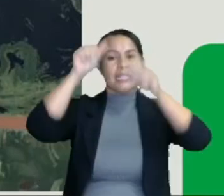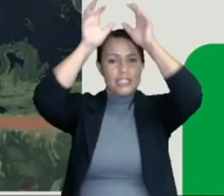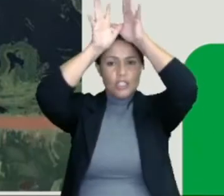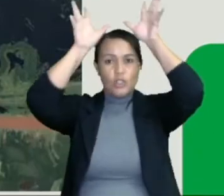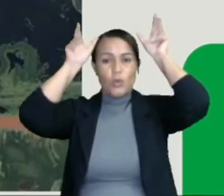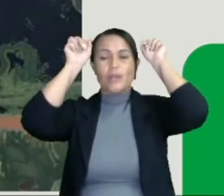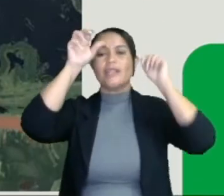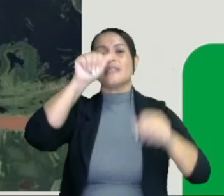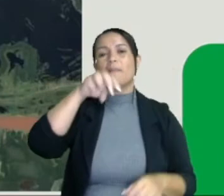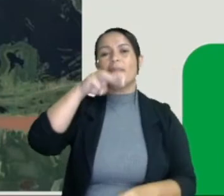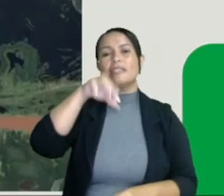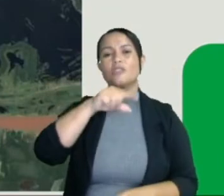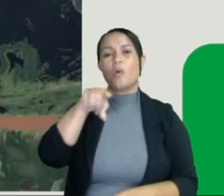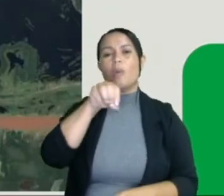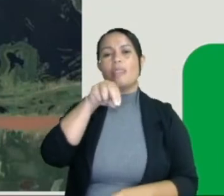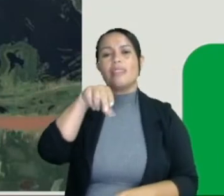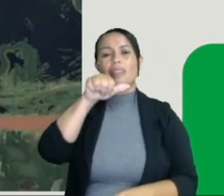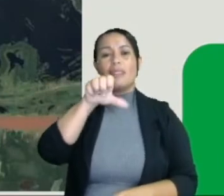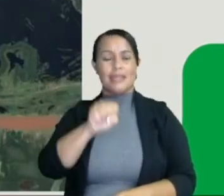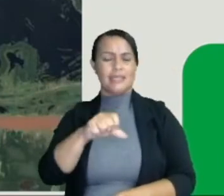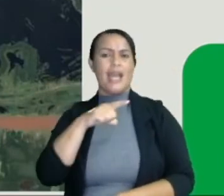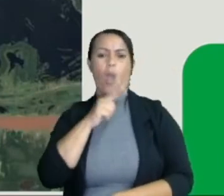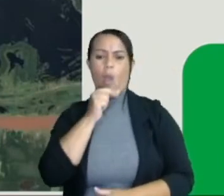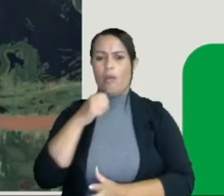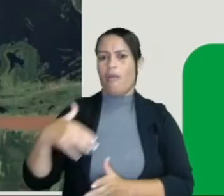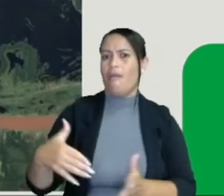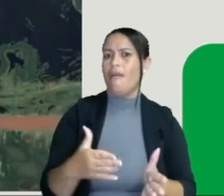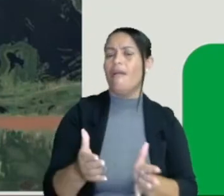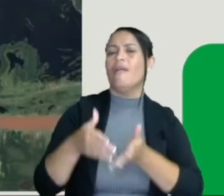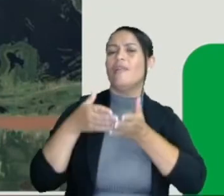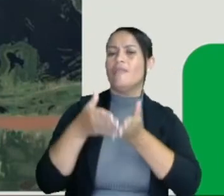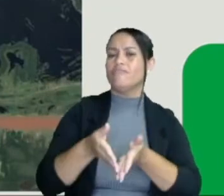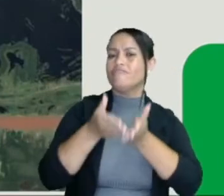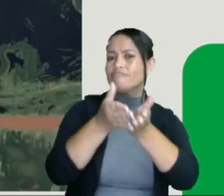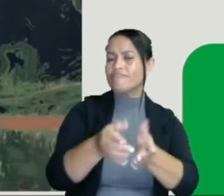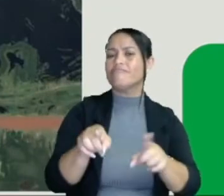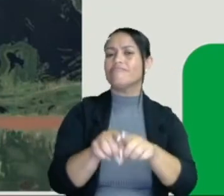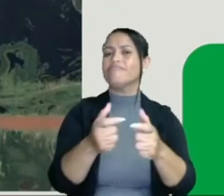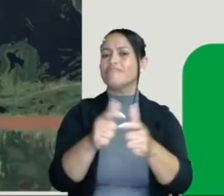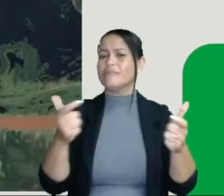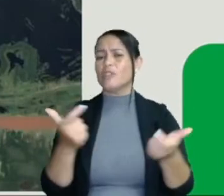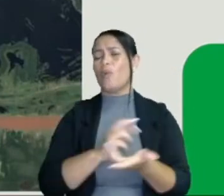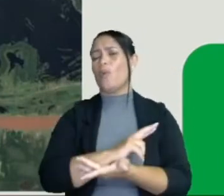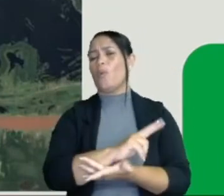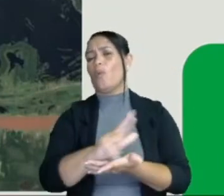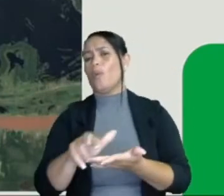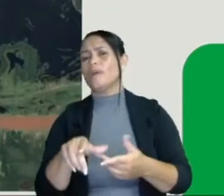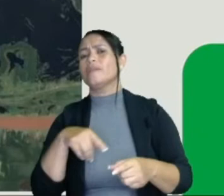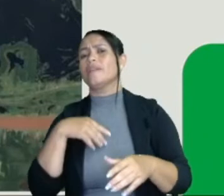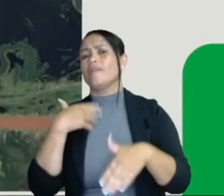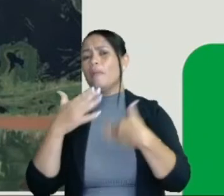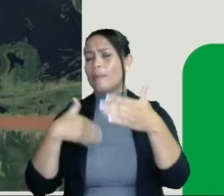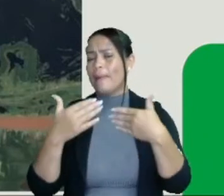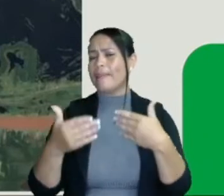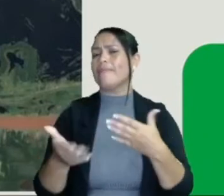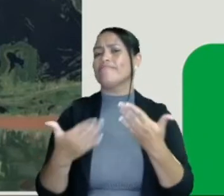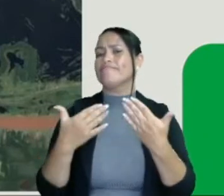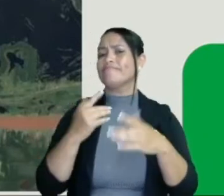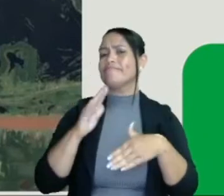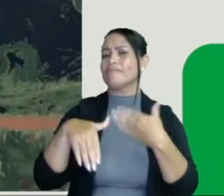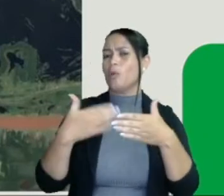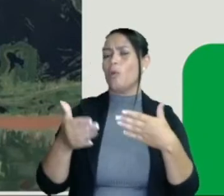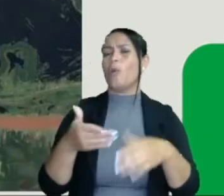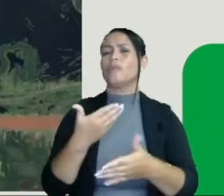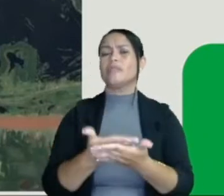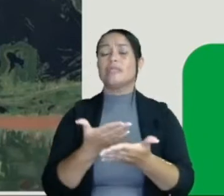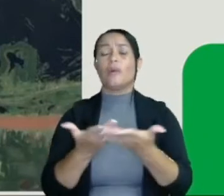e, consequentemente, um potencial de navegação gigantesco, né, e entre outras coisas que também vamos debater ao longo das aulas, tá?